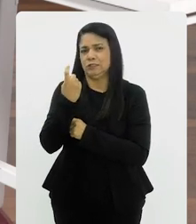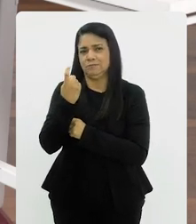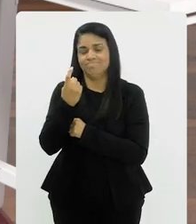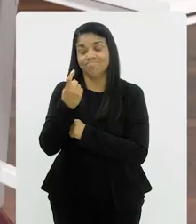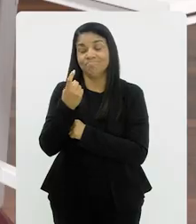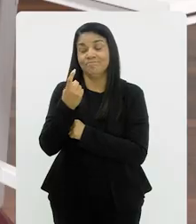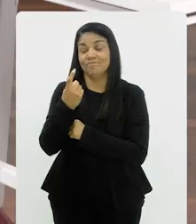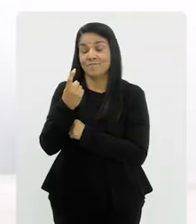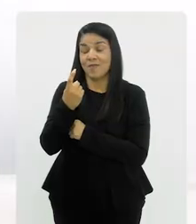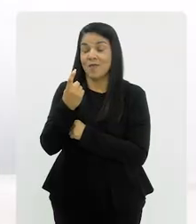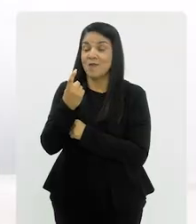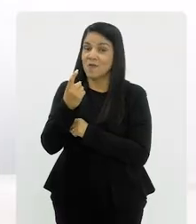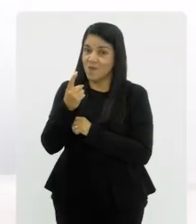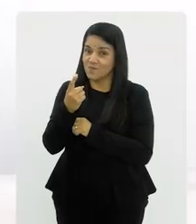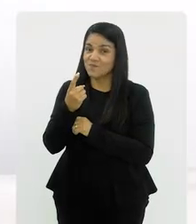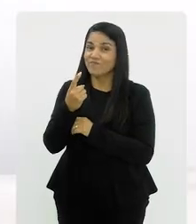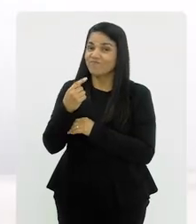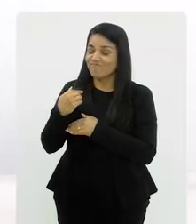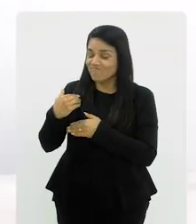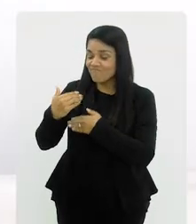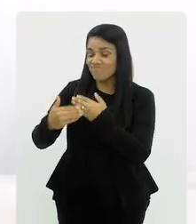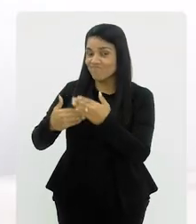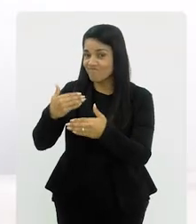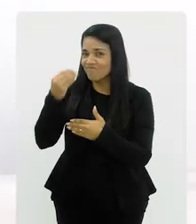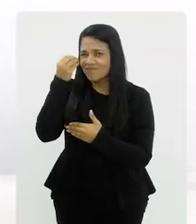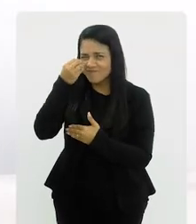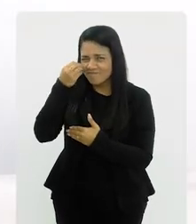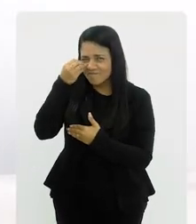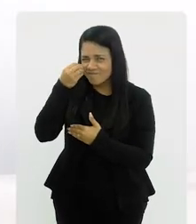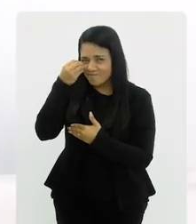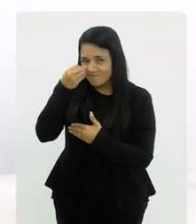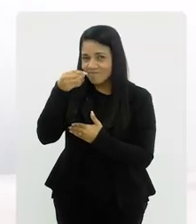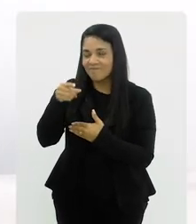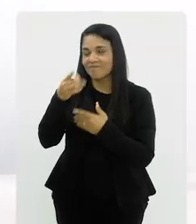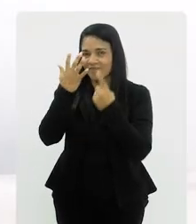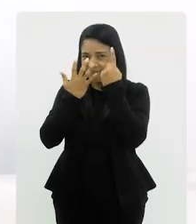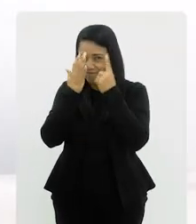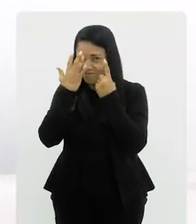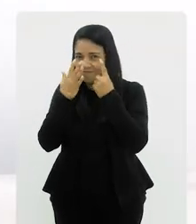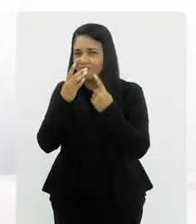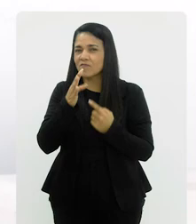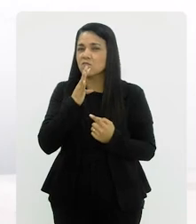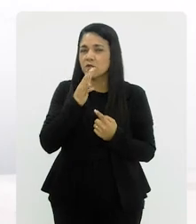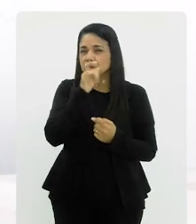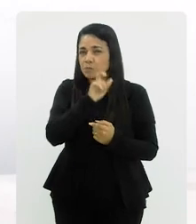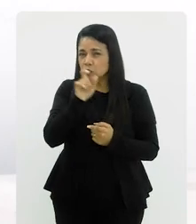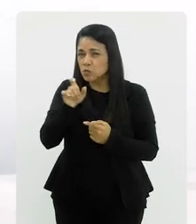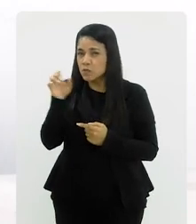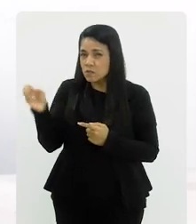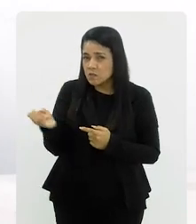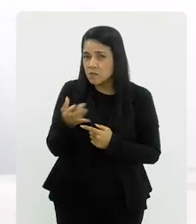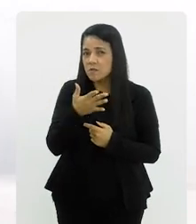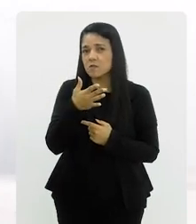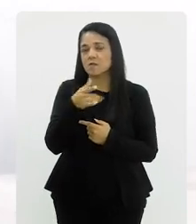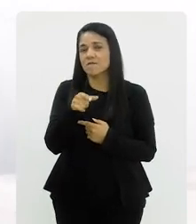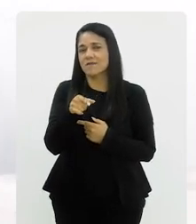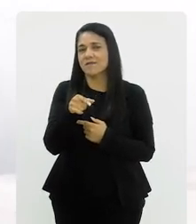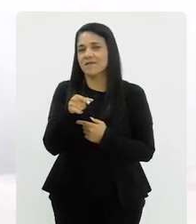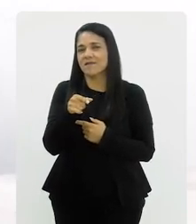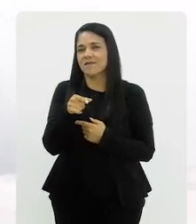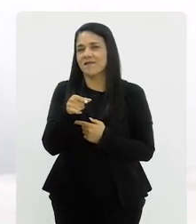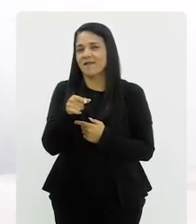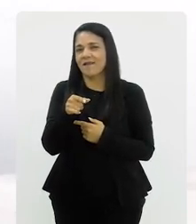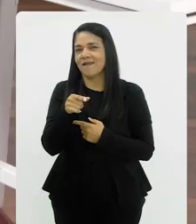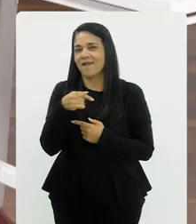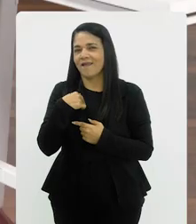Agora, graças a gente ter ganhado esse um pouquinho de know-how no carnaval, conhecido novas pessoas, a gente começou... Aí já ficando